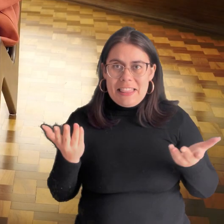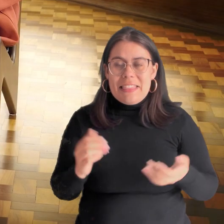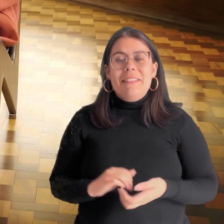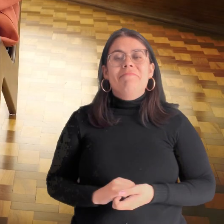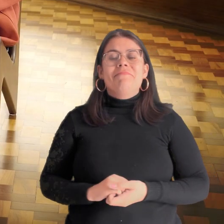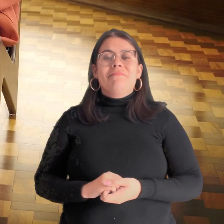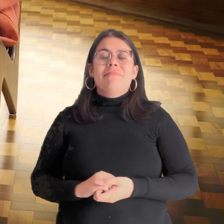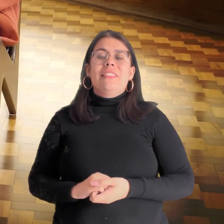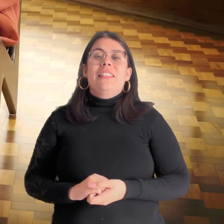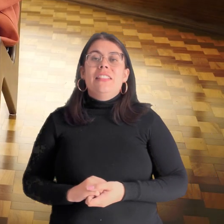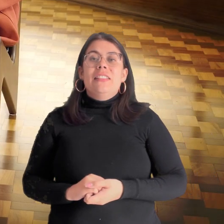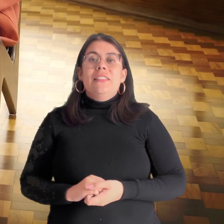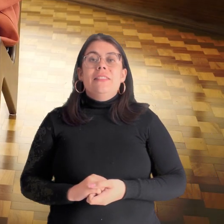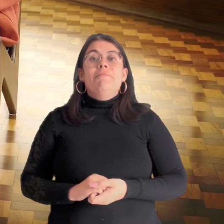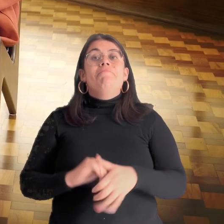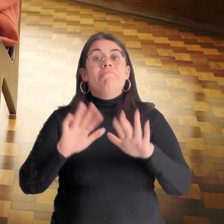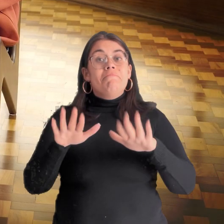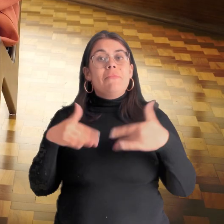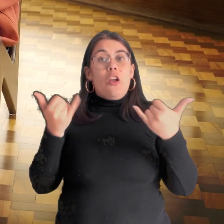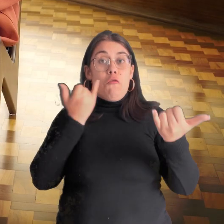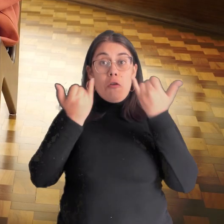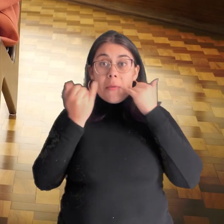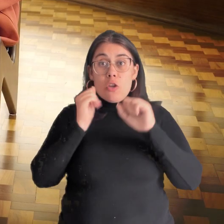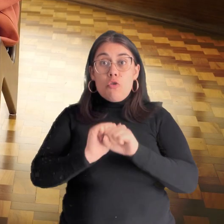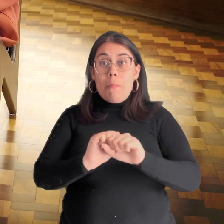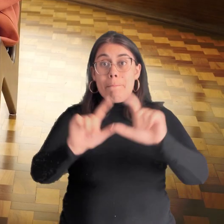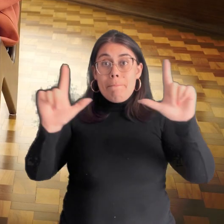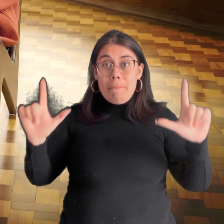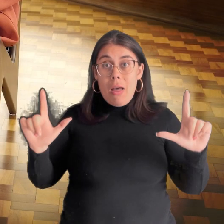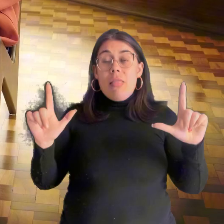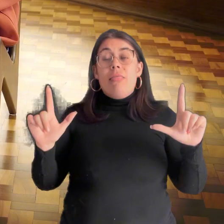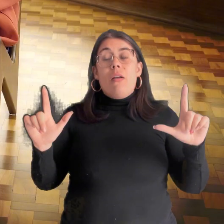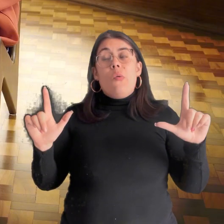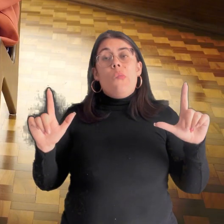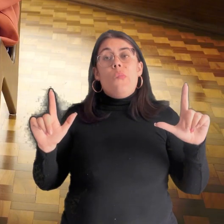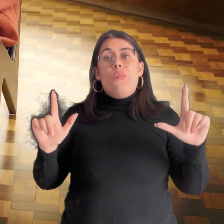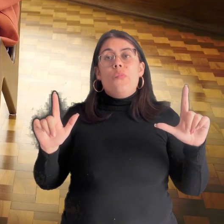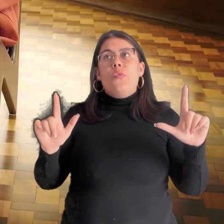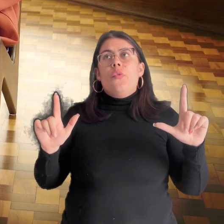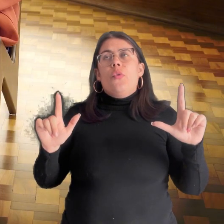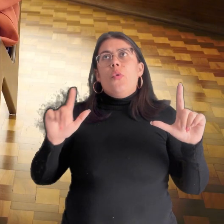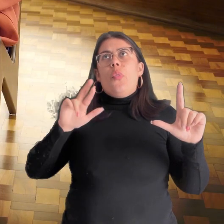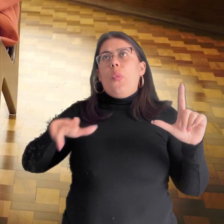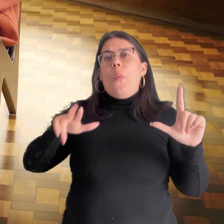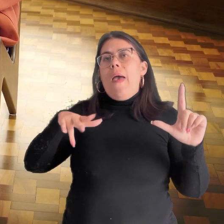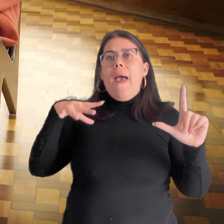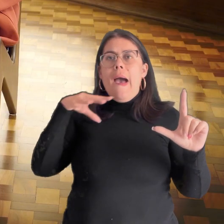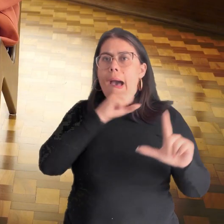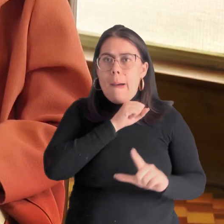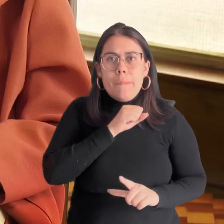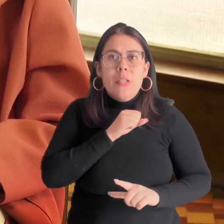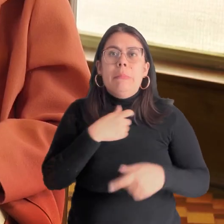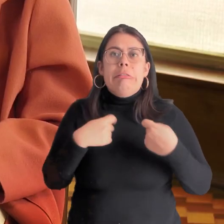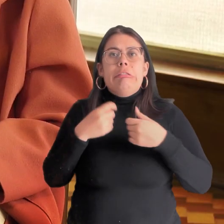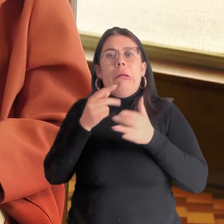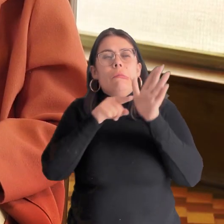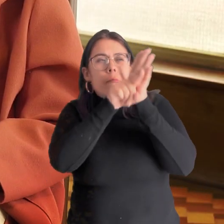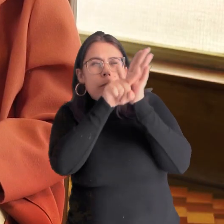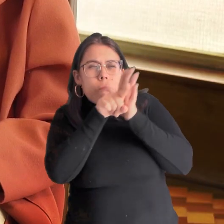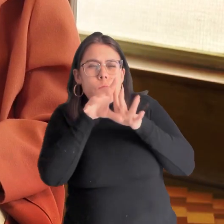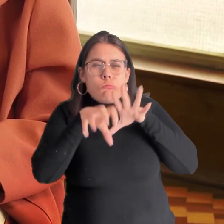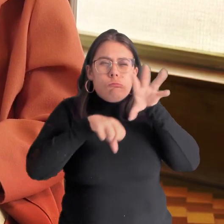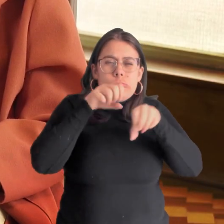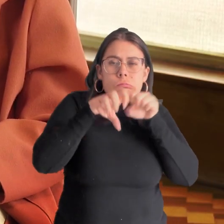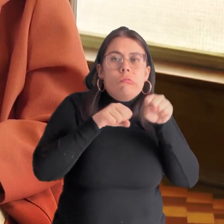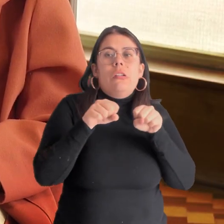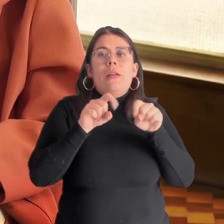que a informação sobre o painel, ela não é tão direta, tem que ser buscada. Embora o